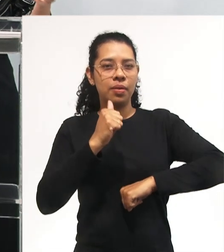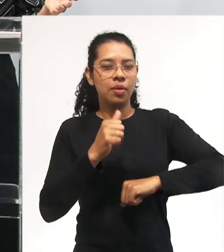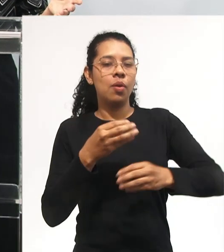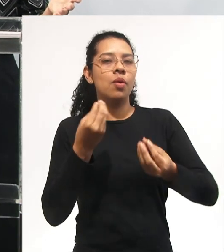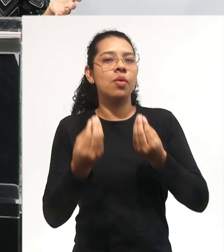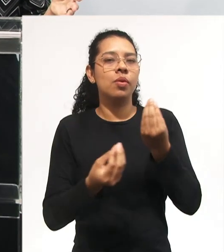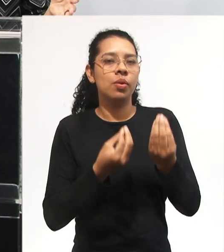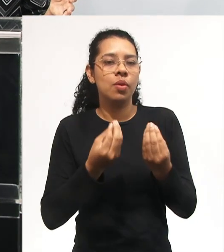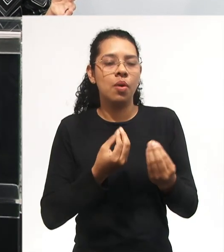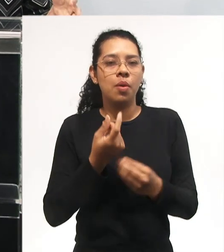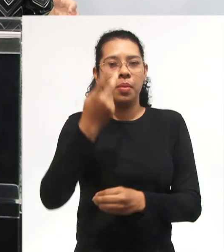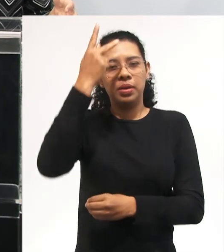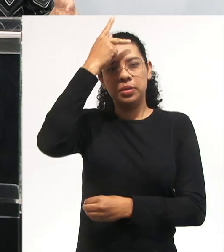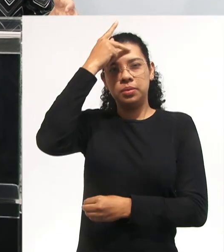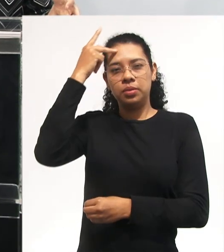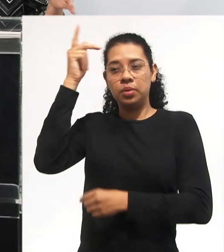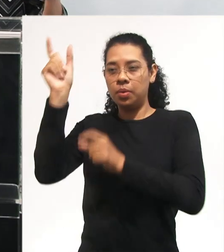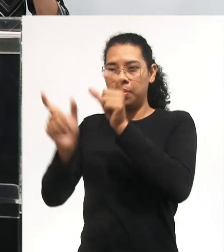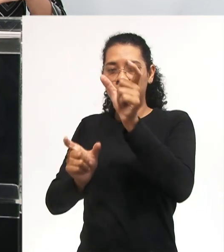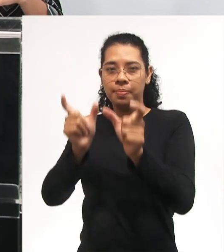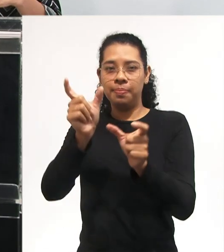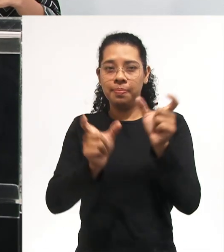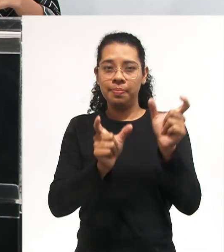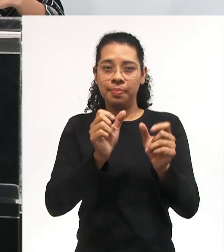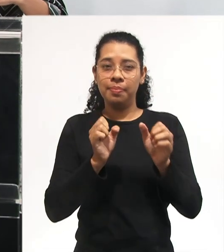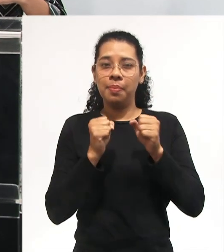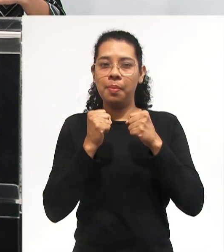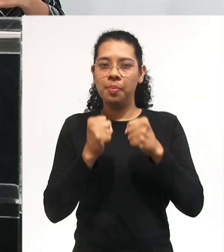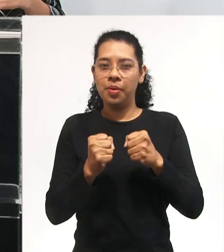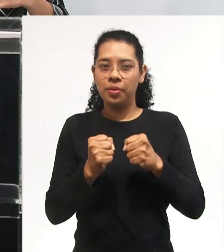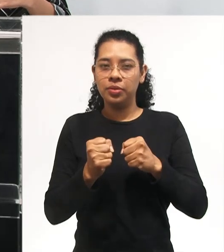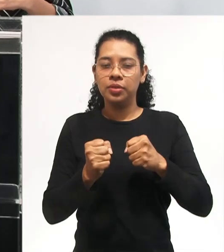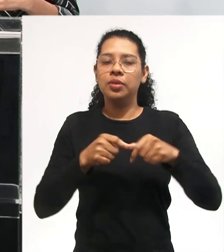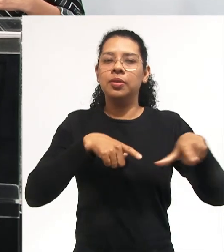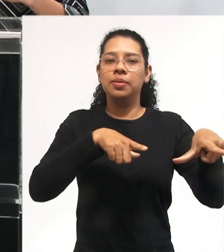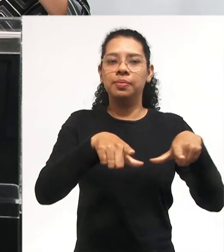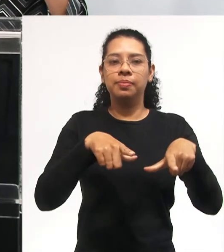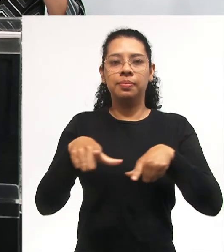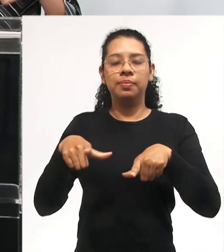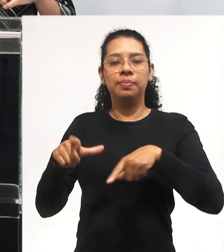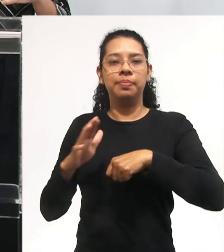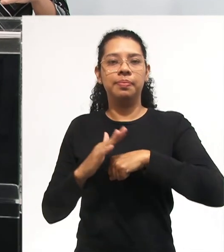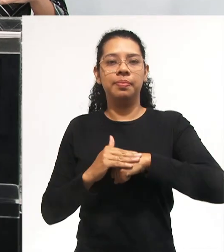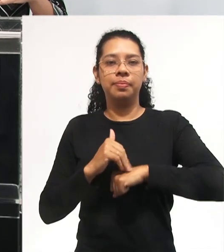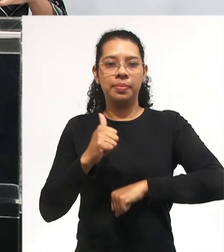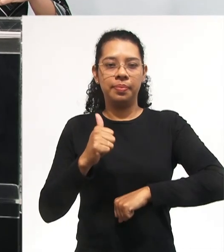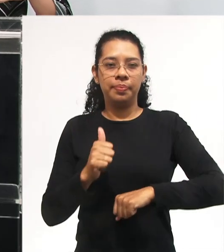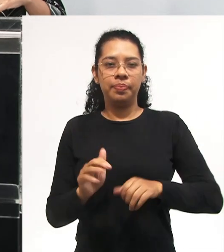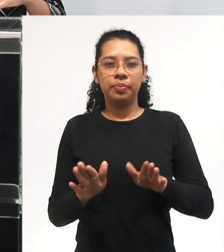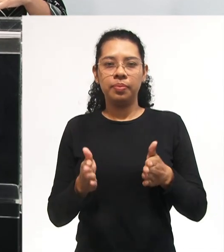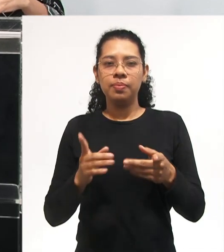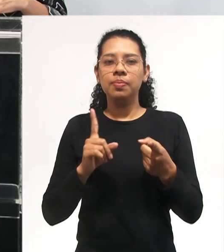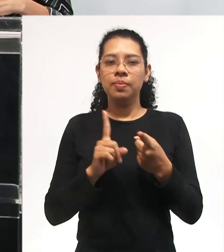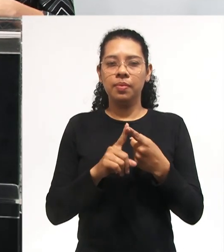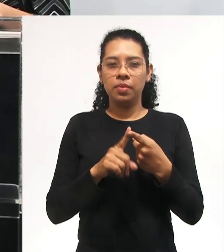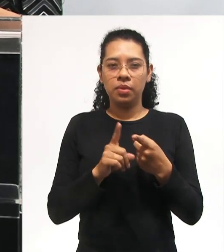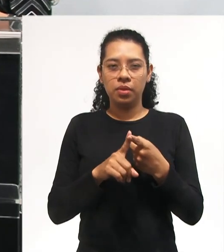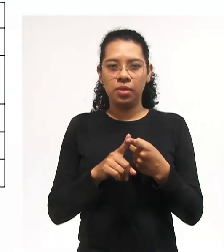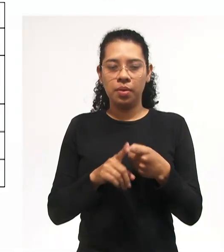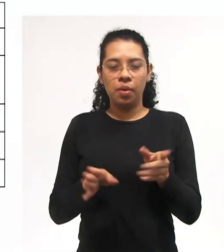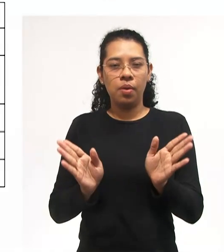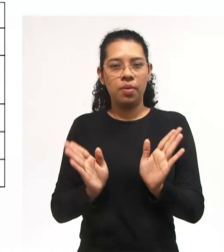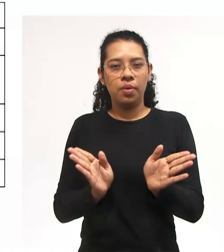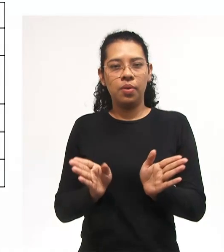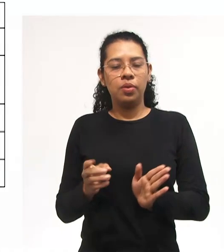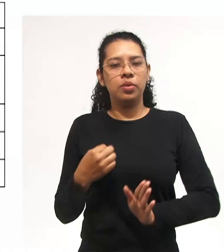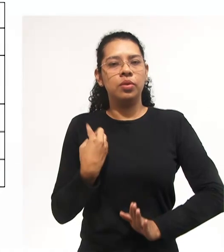trabalhar melhor nas organizações. Então, mais adiante, e aí uma questão mais atual, a